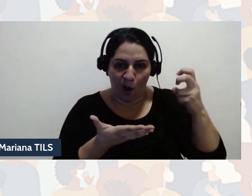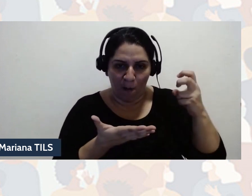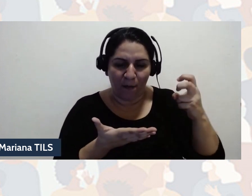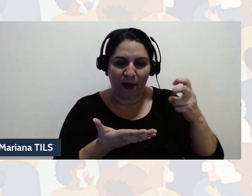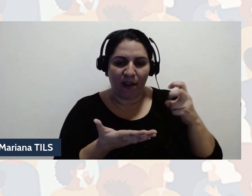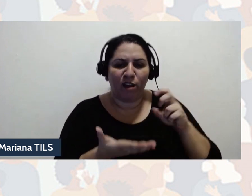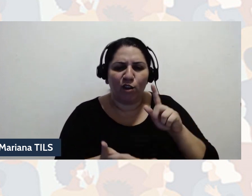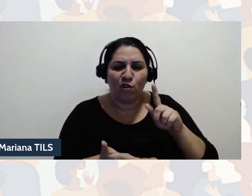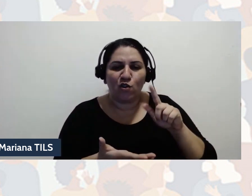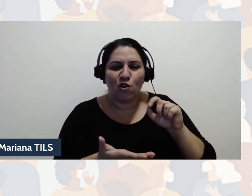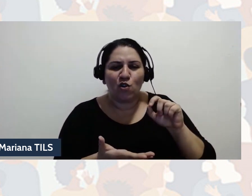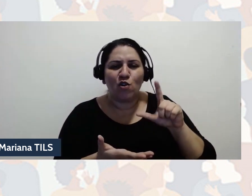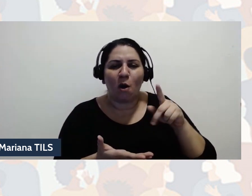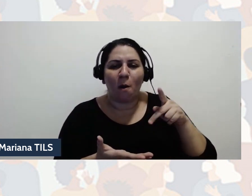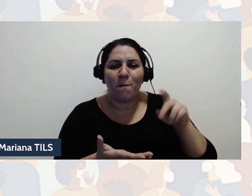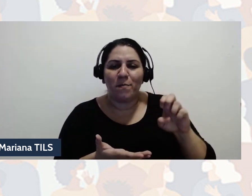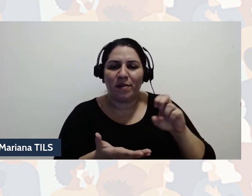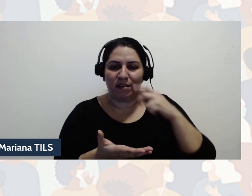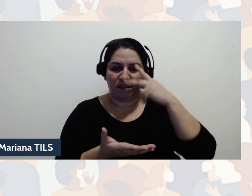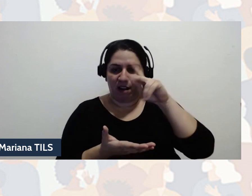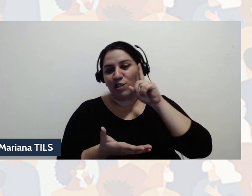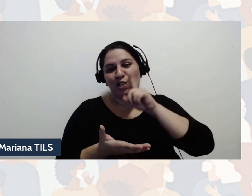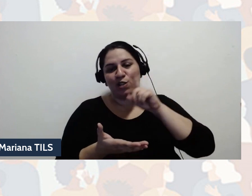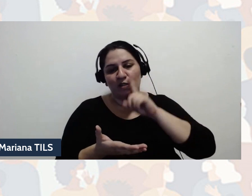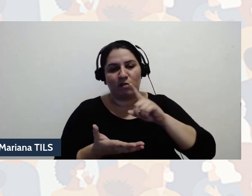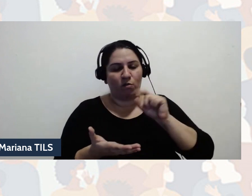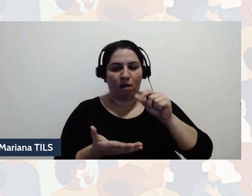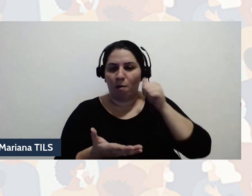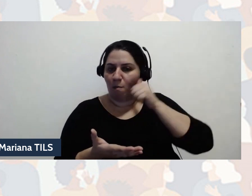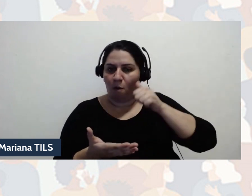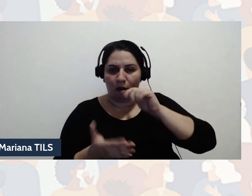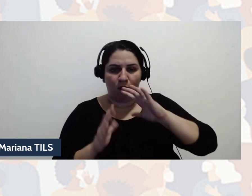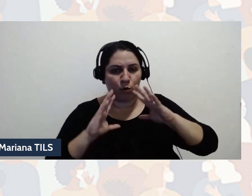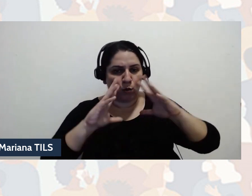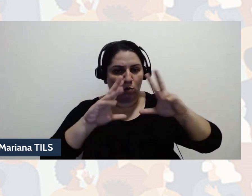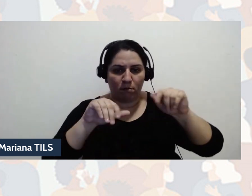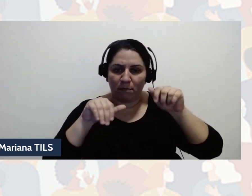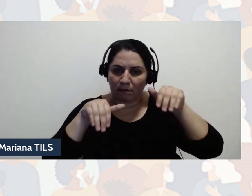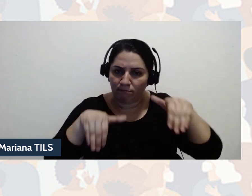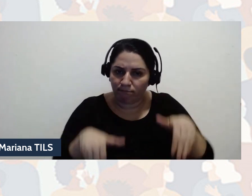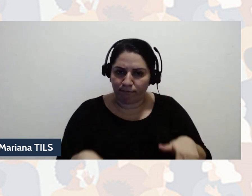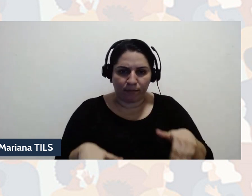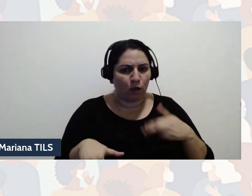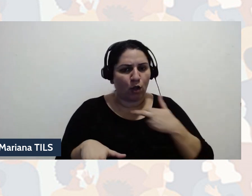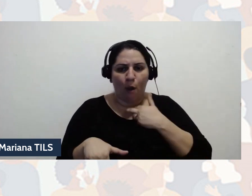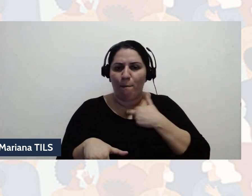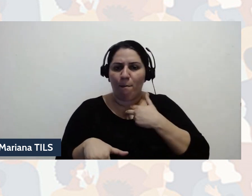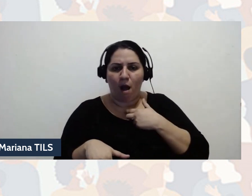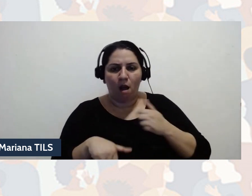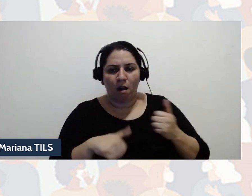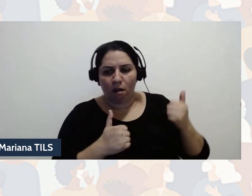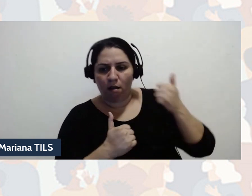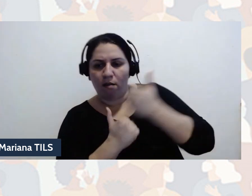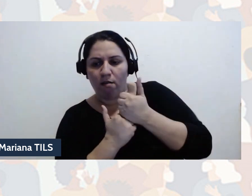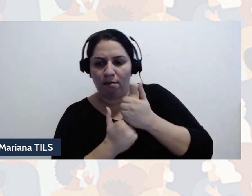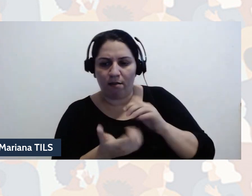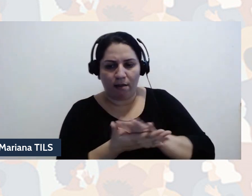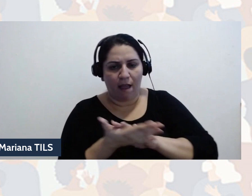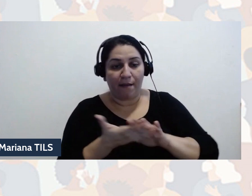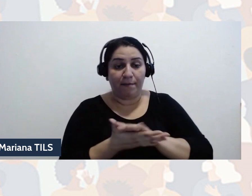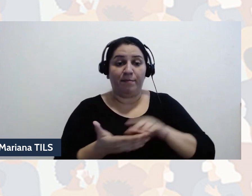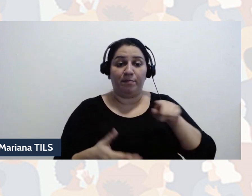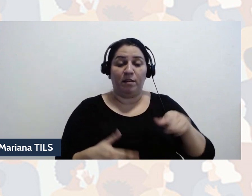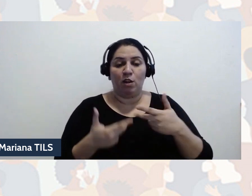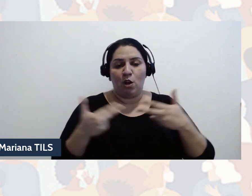põe as mulheres numa posição de submissão total, né? Então, ela encontra esse rapaz, em vez da senhora